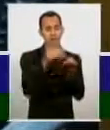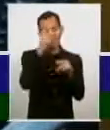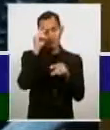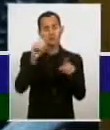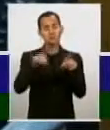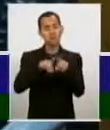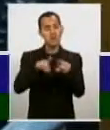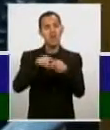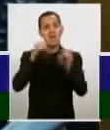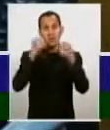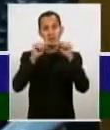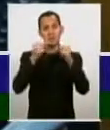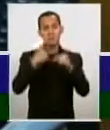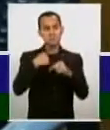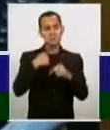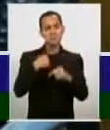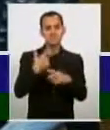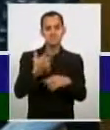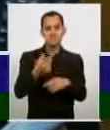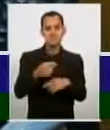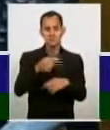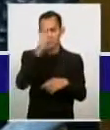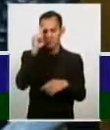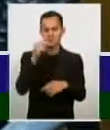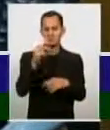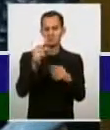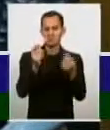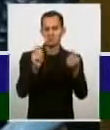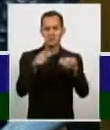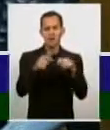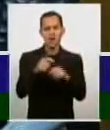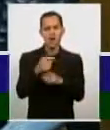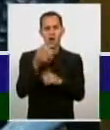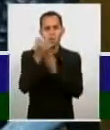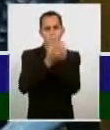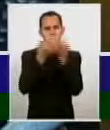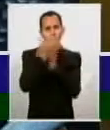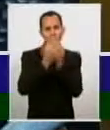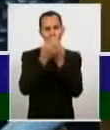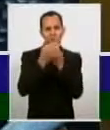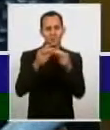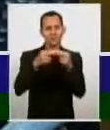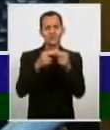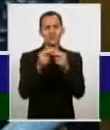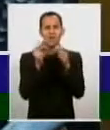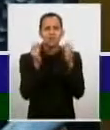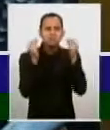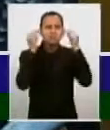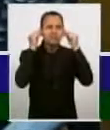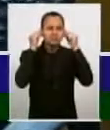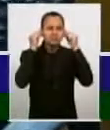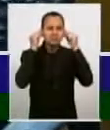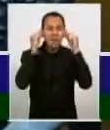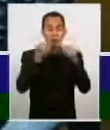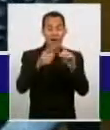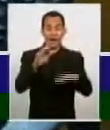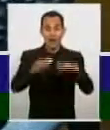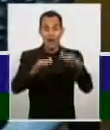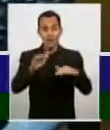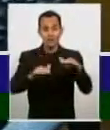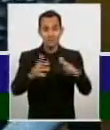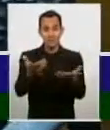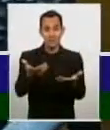reclamado, sim. Eu acho que a pessoa, ela, de repente, ela pode até ouvir o som, mas com um fone de ouvido. O problema é que, às